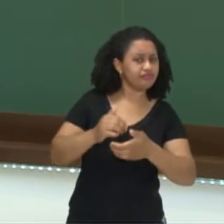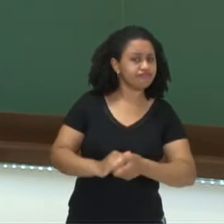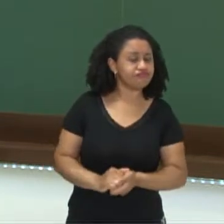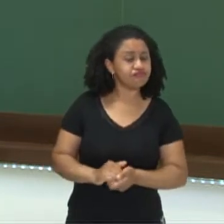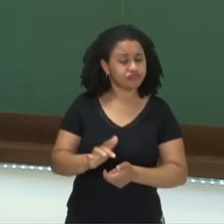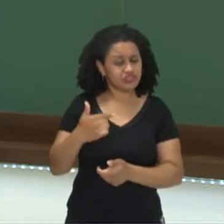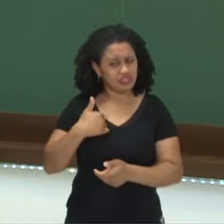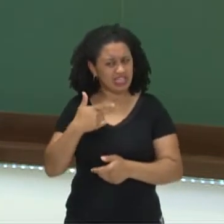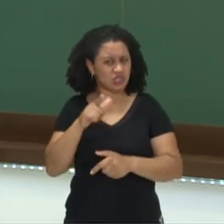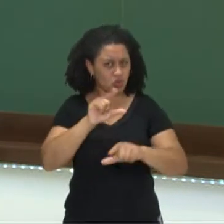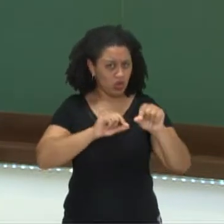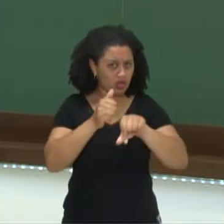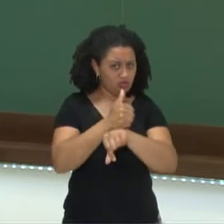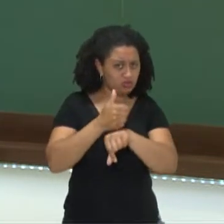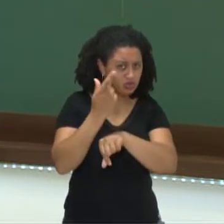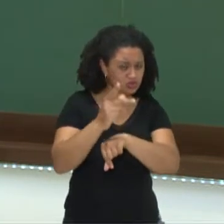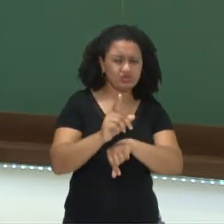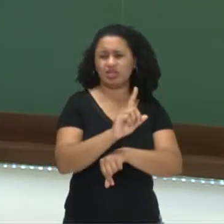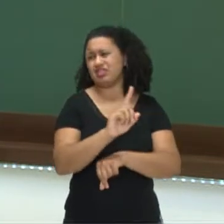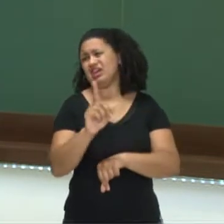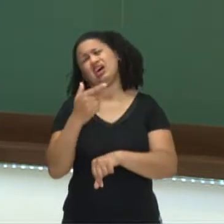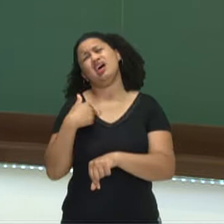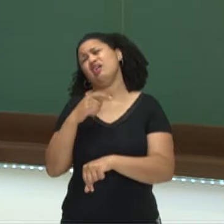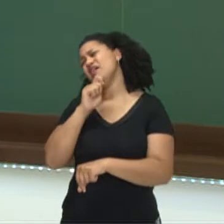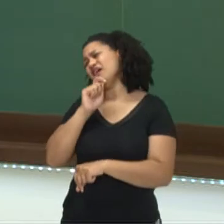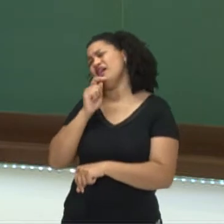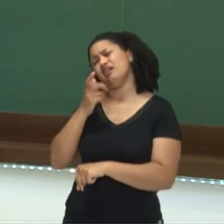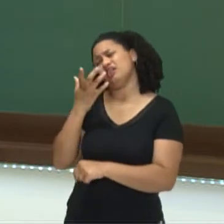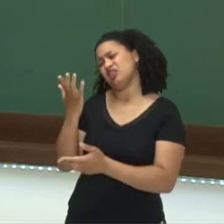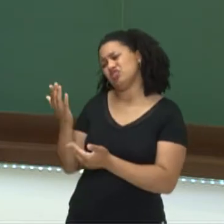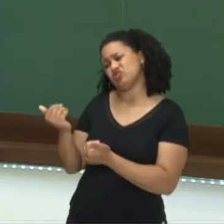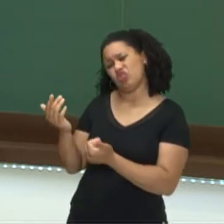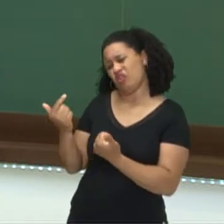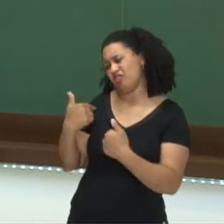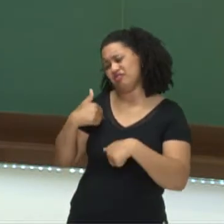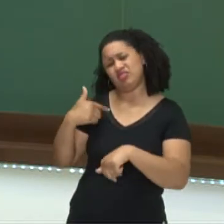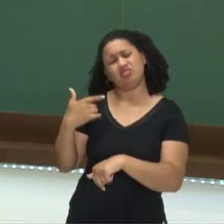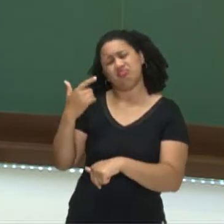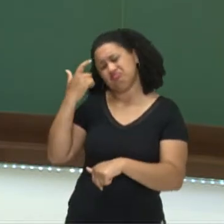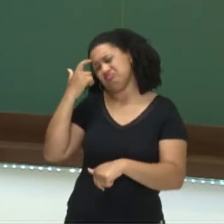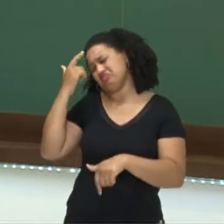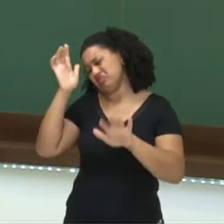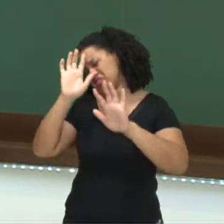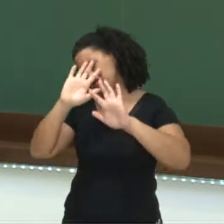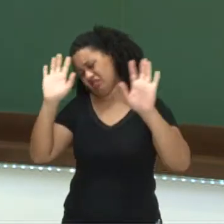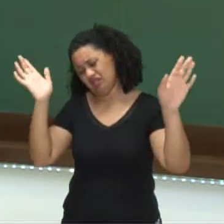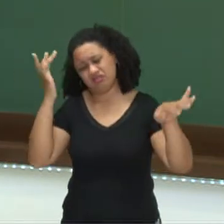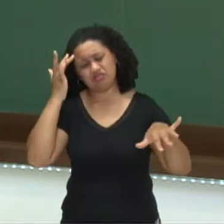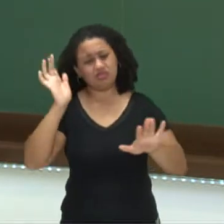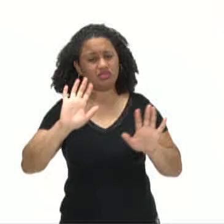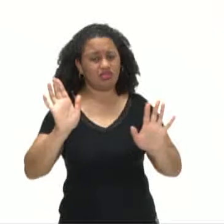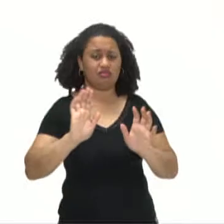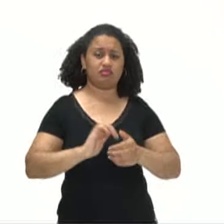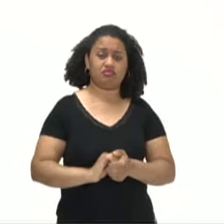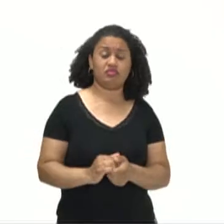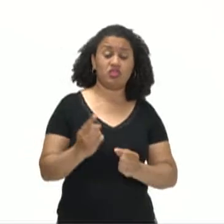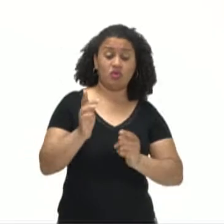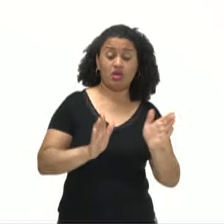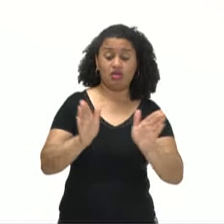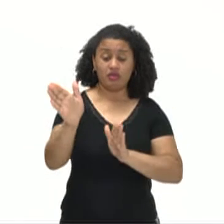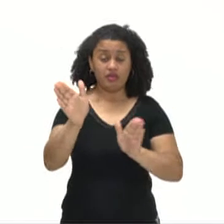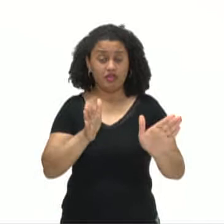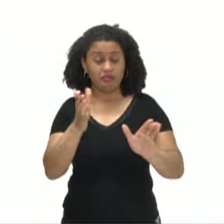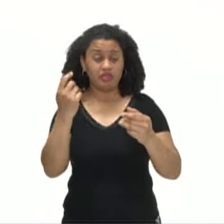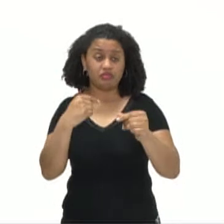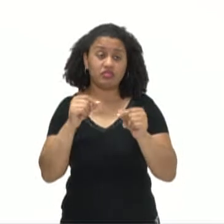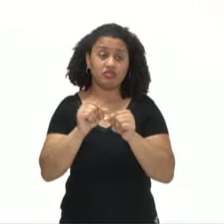Já tem uma profissão definida? Não, está muito cedo, calma, como é que é? Não tem nem ideia! Qual o caminho que você deve trilhar